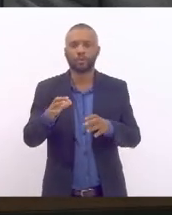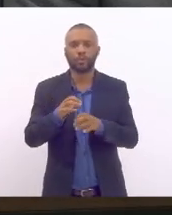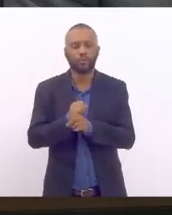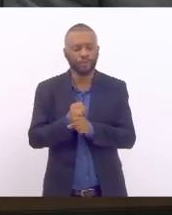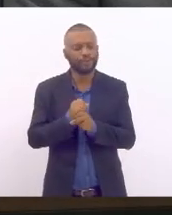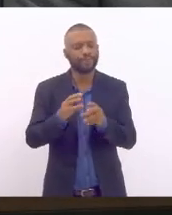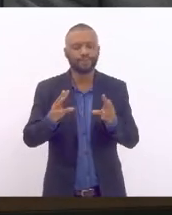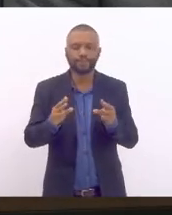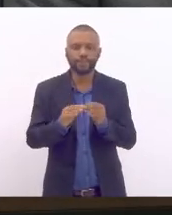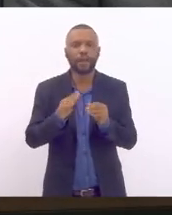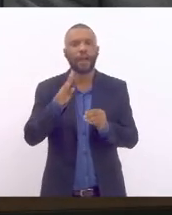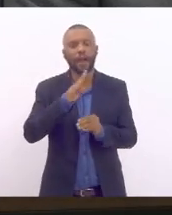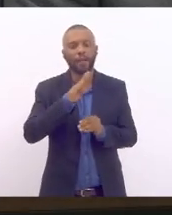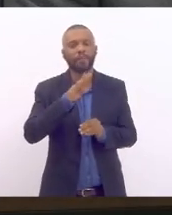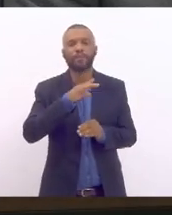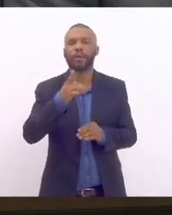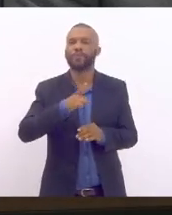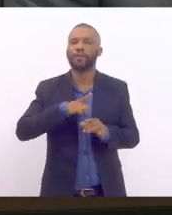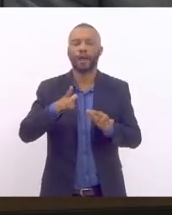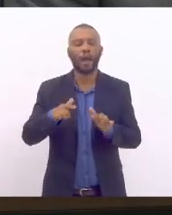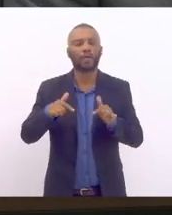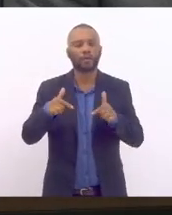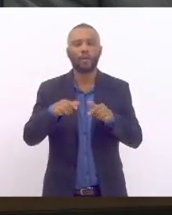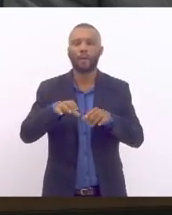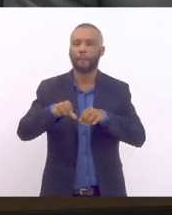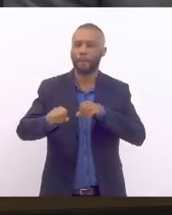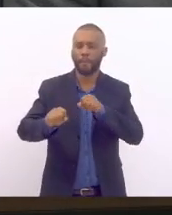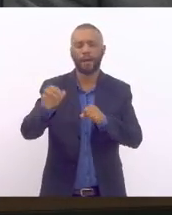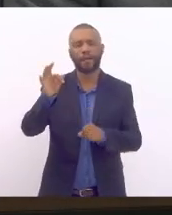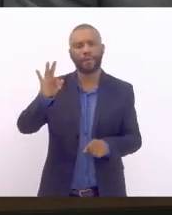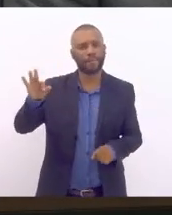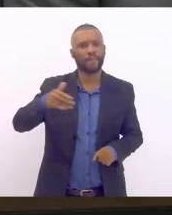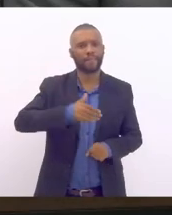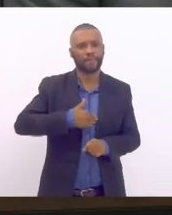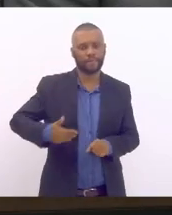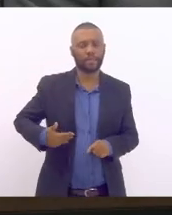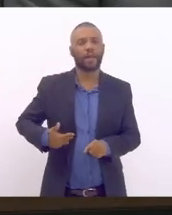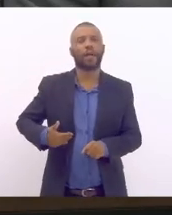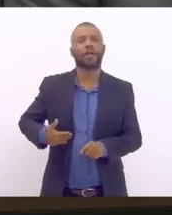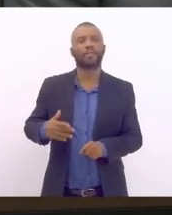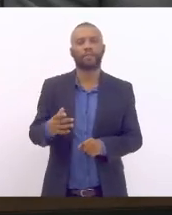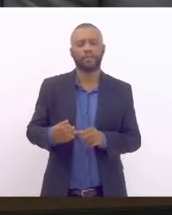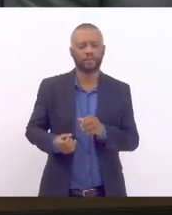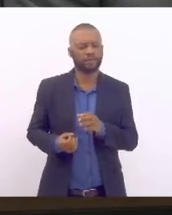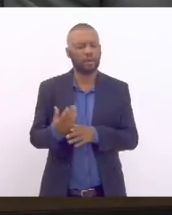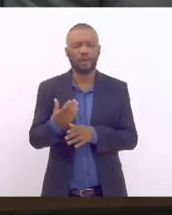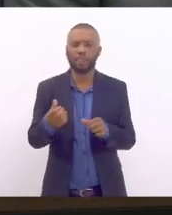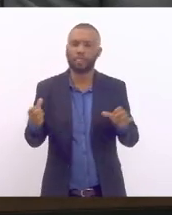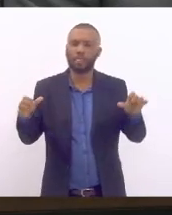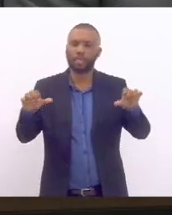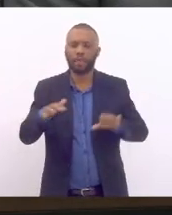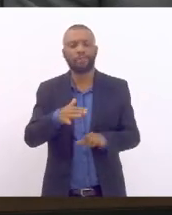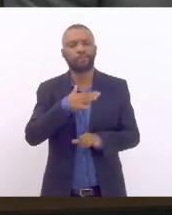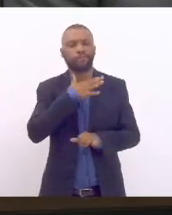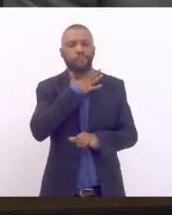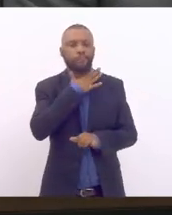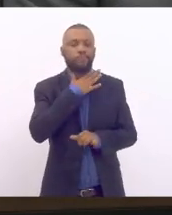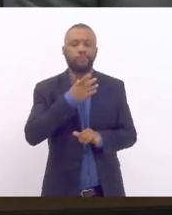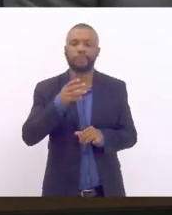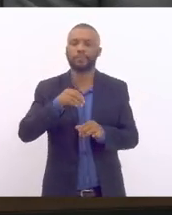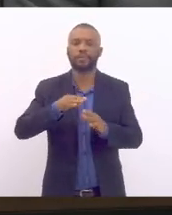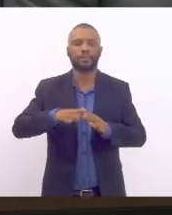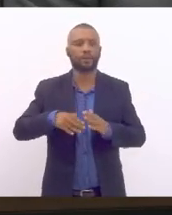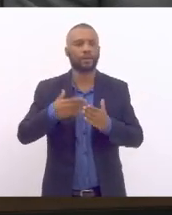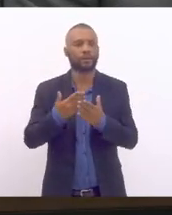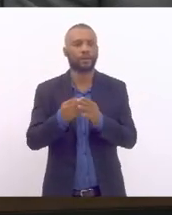pontuado muito rapidamente que tivemos intervenções federais que foram extremamente desastrosas para os nossos